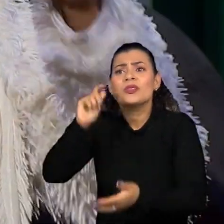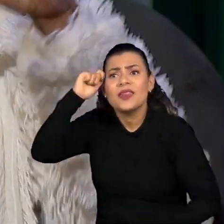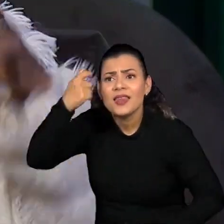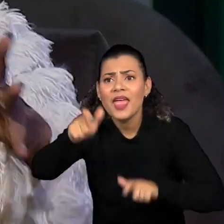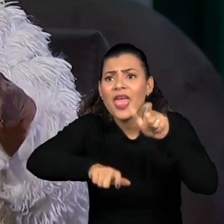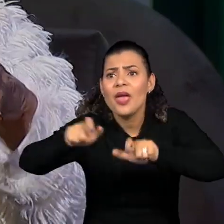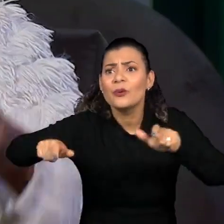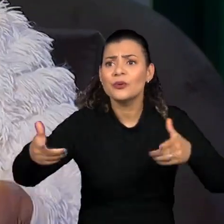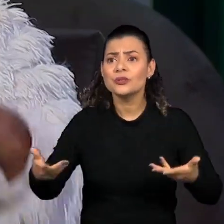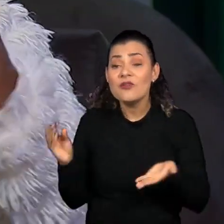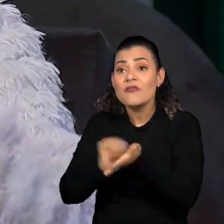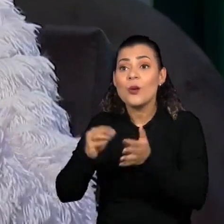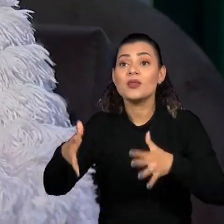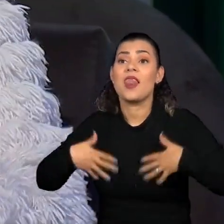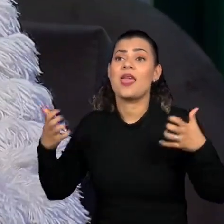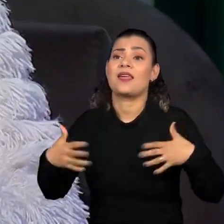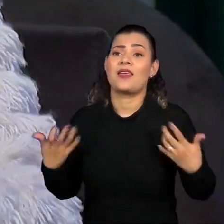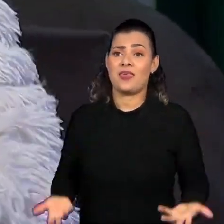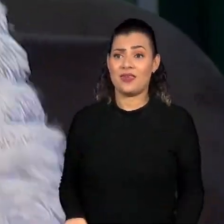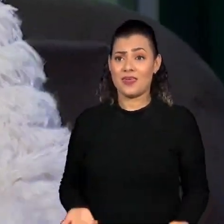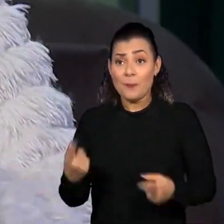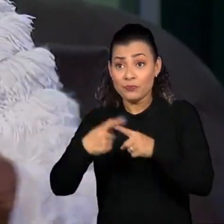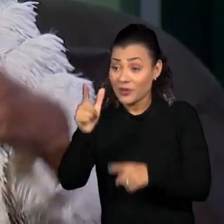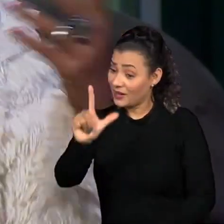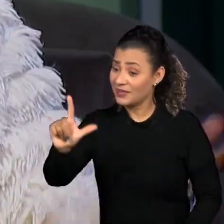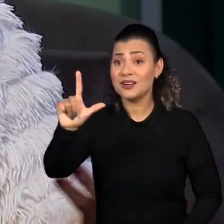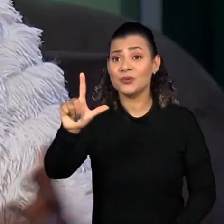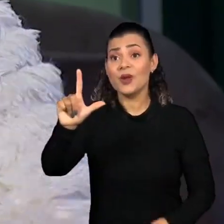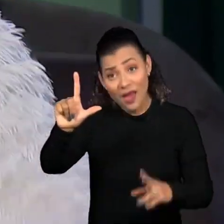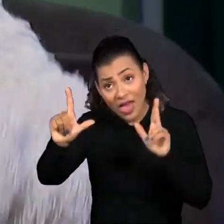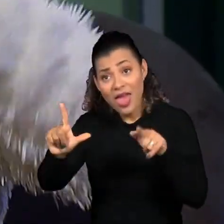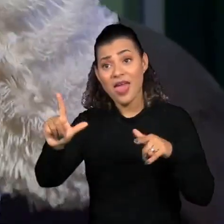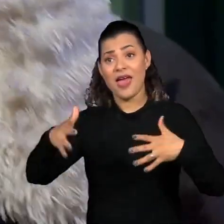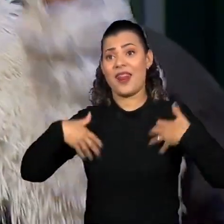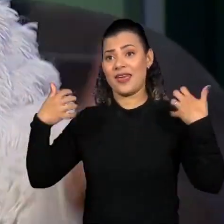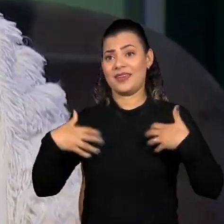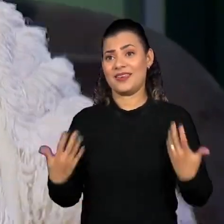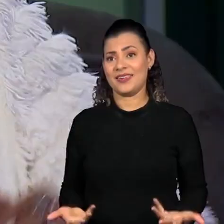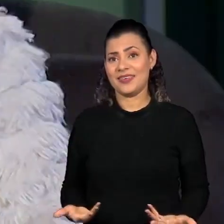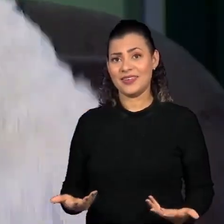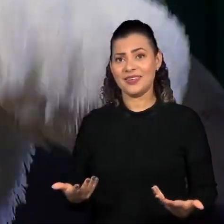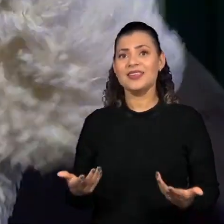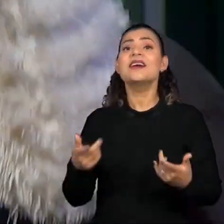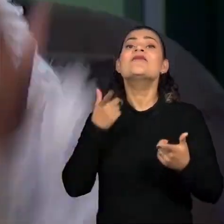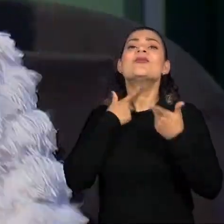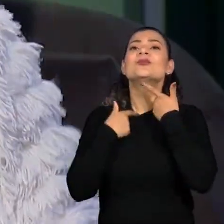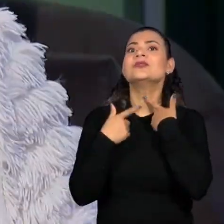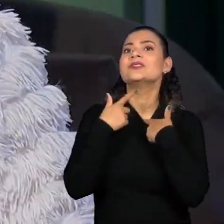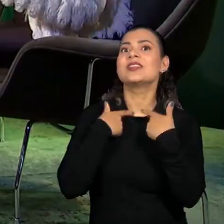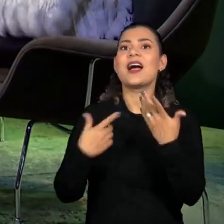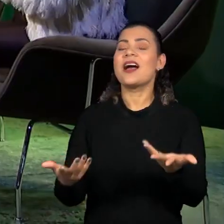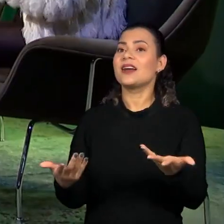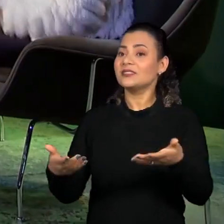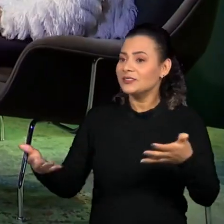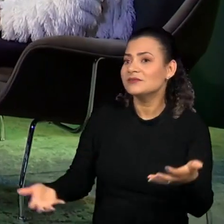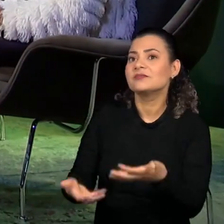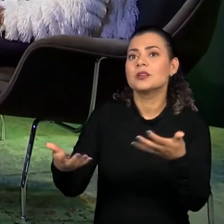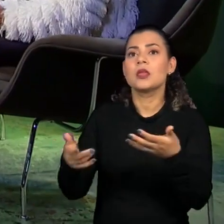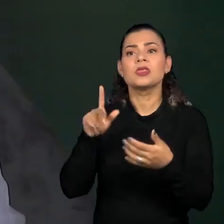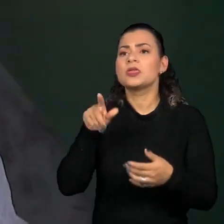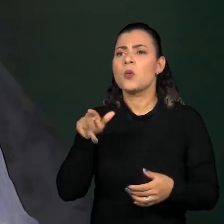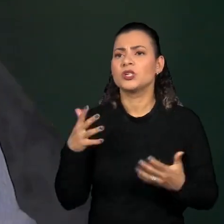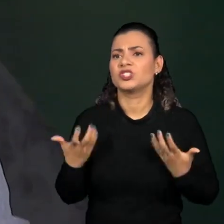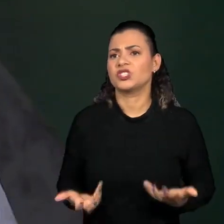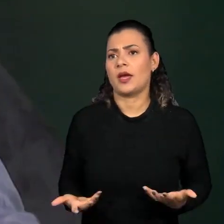falta alegria, porque a literatura é uma alegria. Ali tem tesão, ali tem aventura, não é um negócio